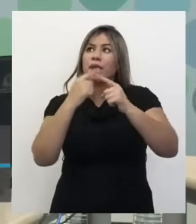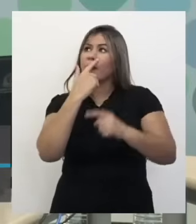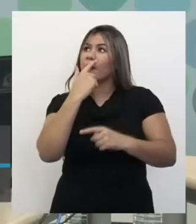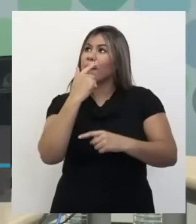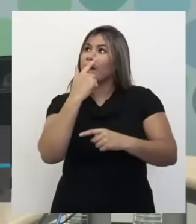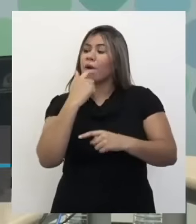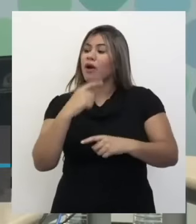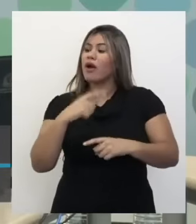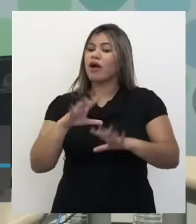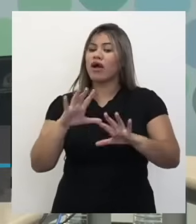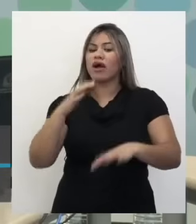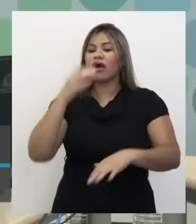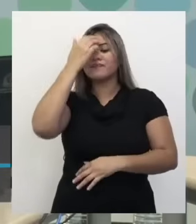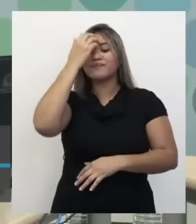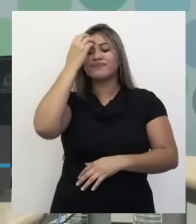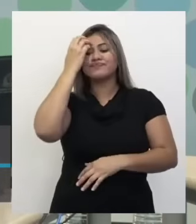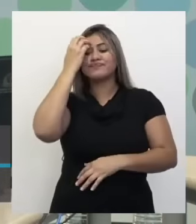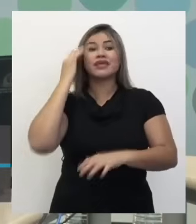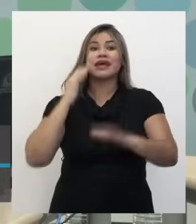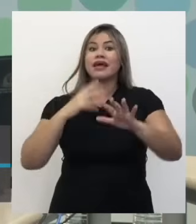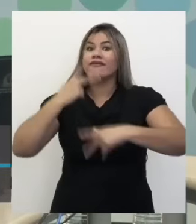Ai, não vou falar mais nada, já tô dando spoiler, Andréia.